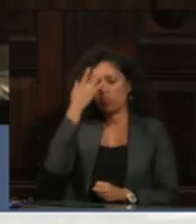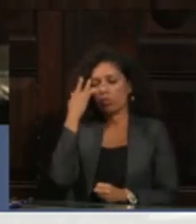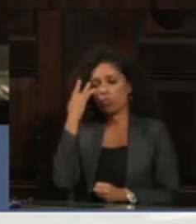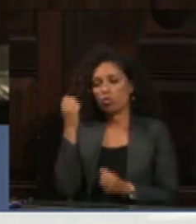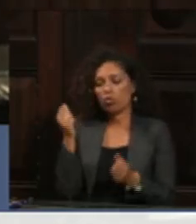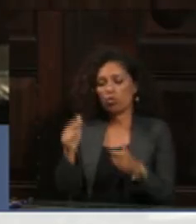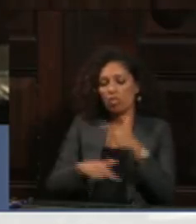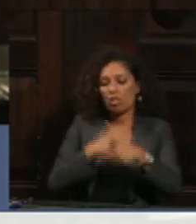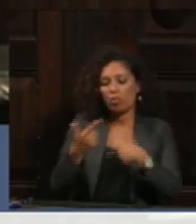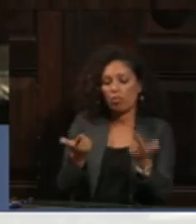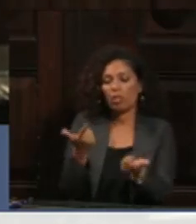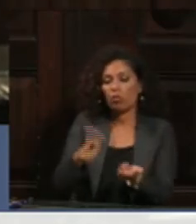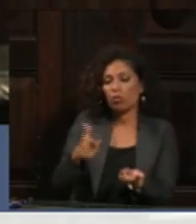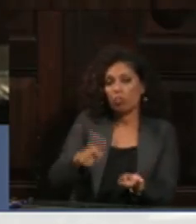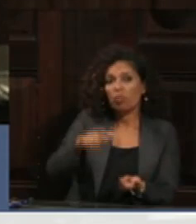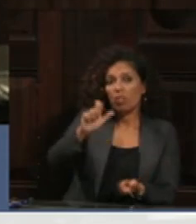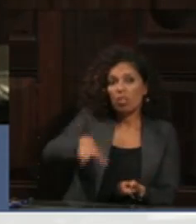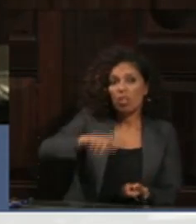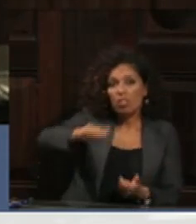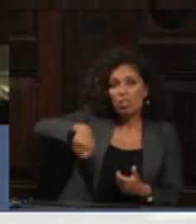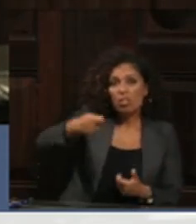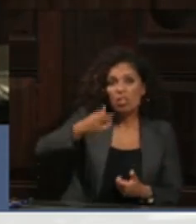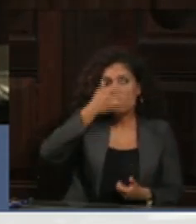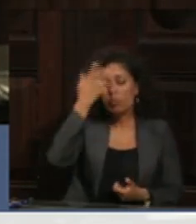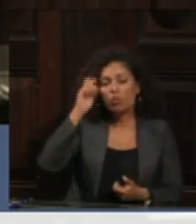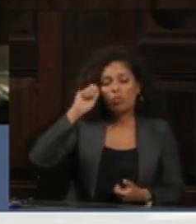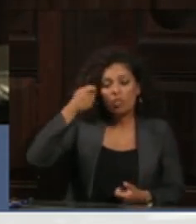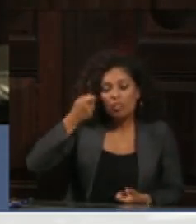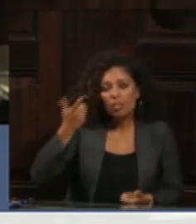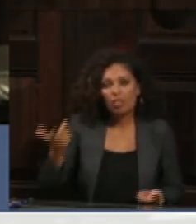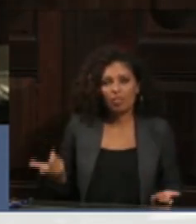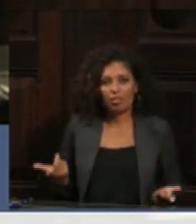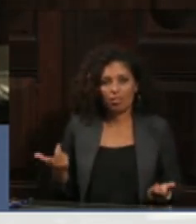desempregados e desempregadas estão nesse